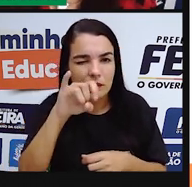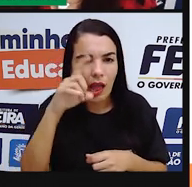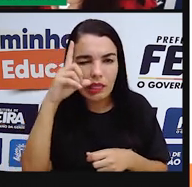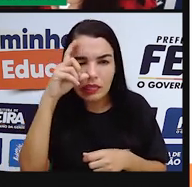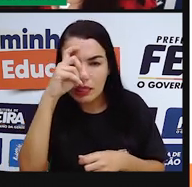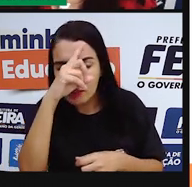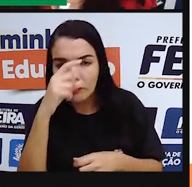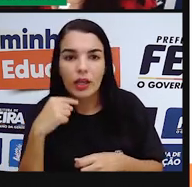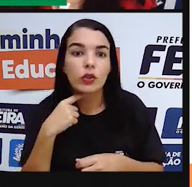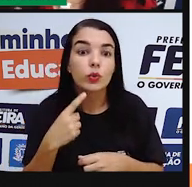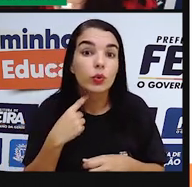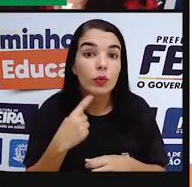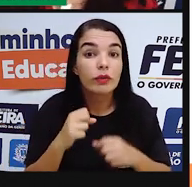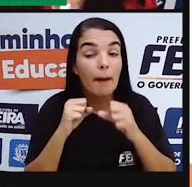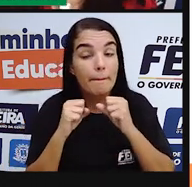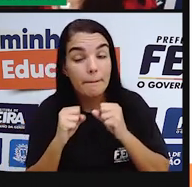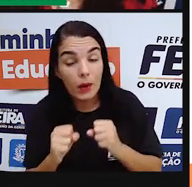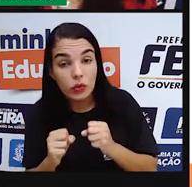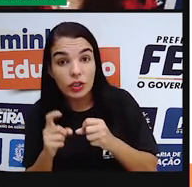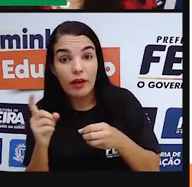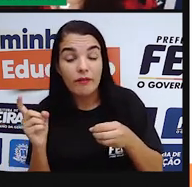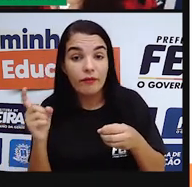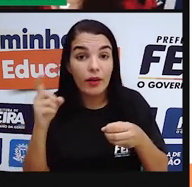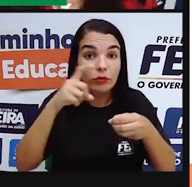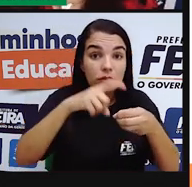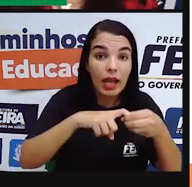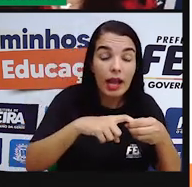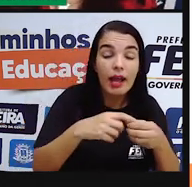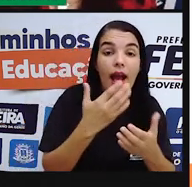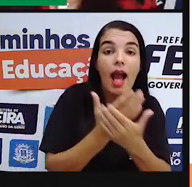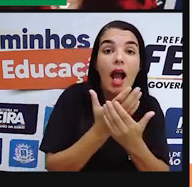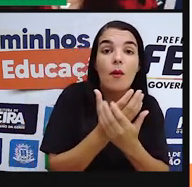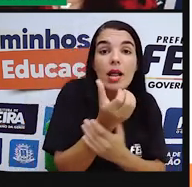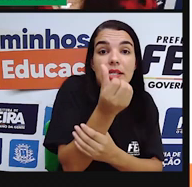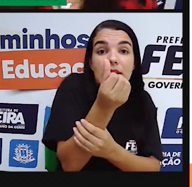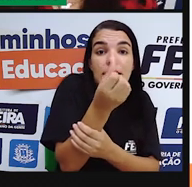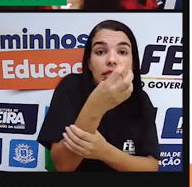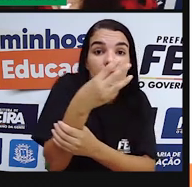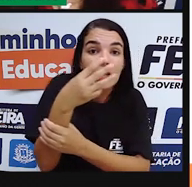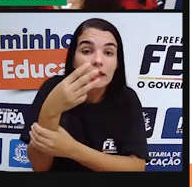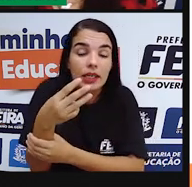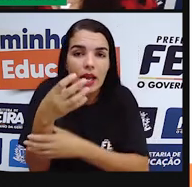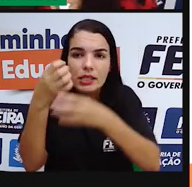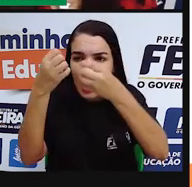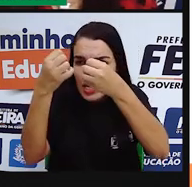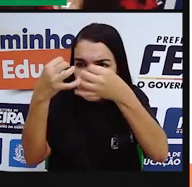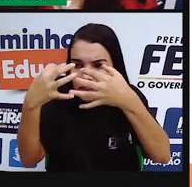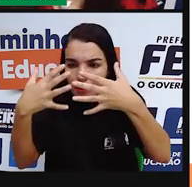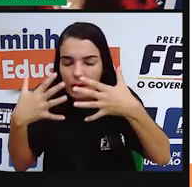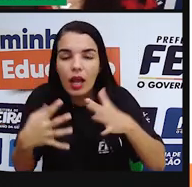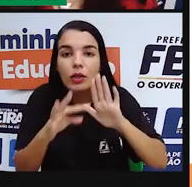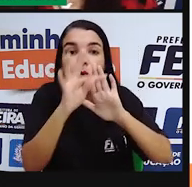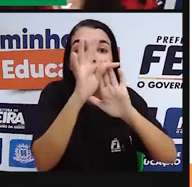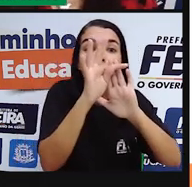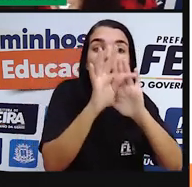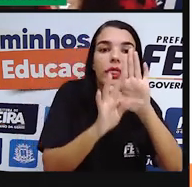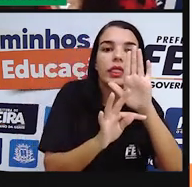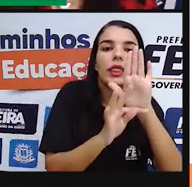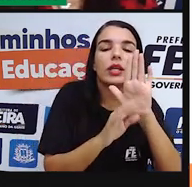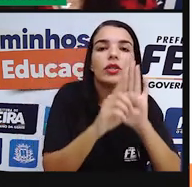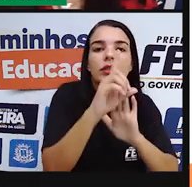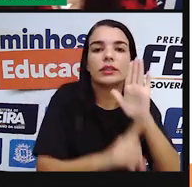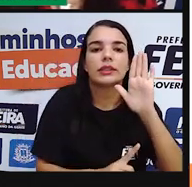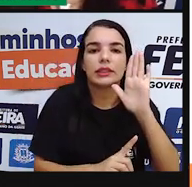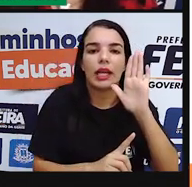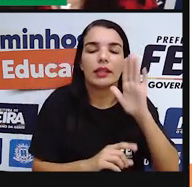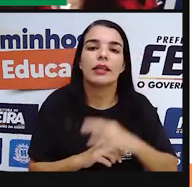tiverem qualquer dúvida, vocês devem rever a aula 63 que a Pro gravou para vocês, que lá está explicando